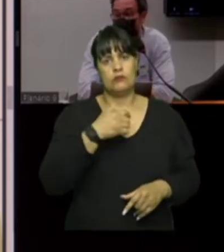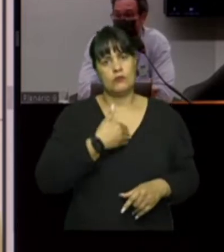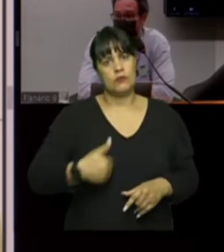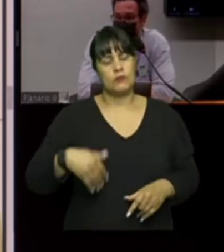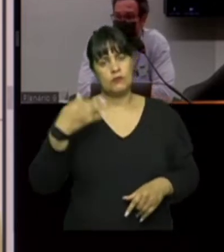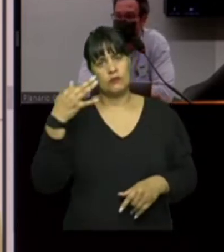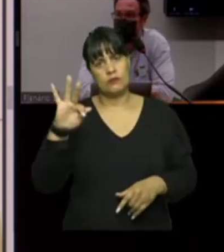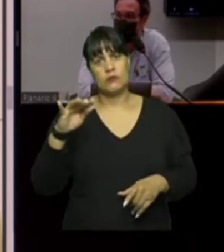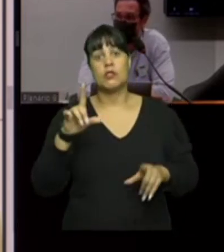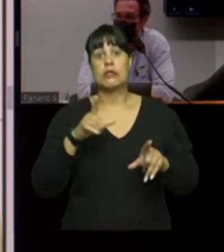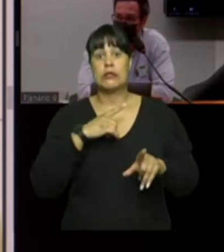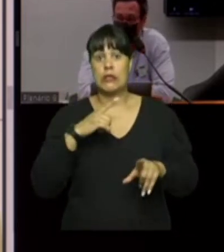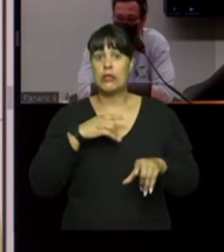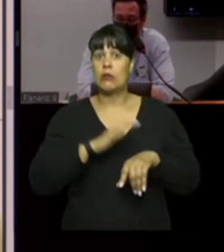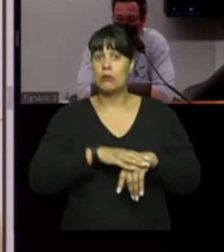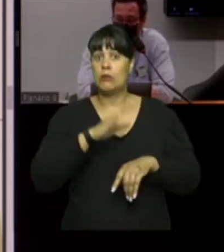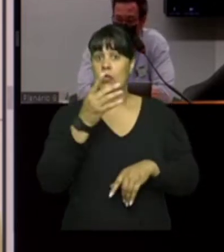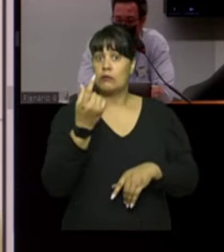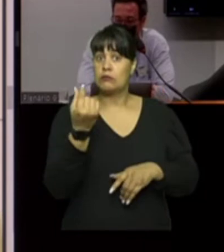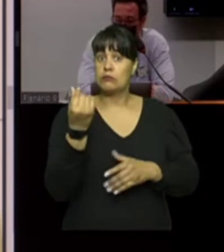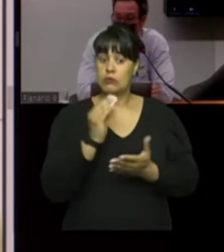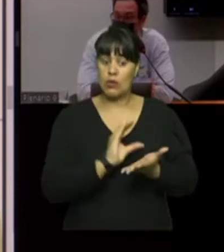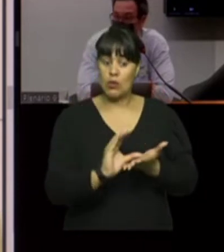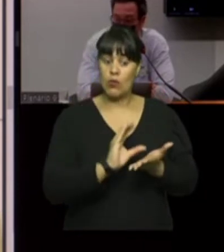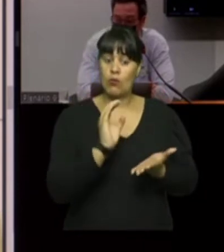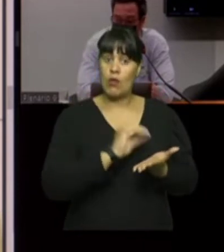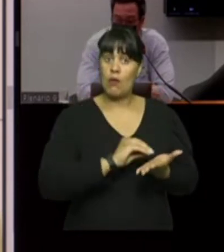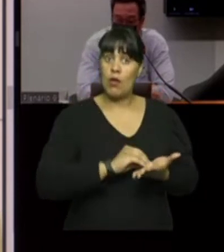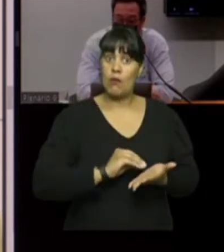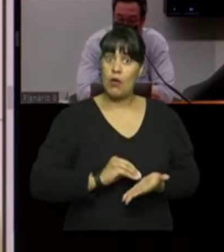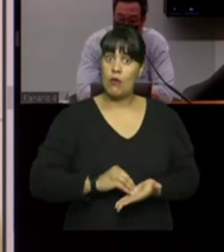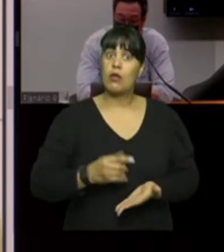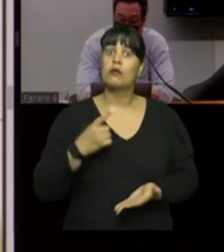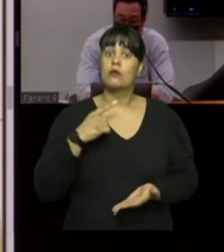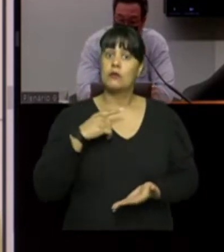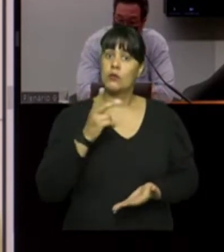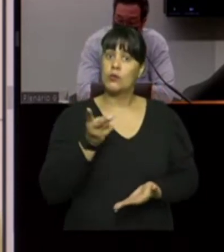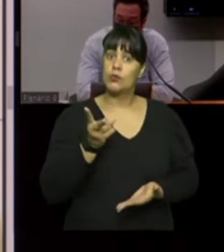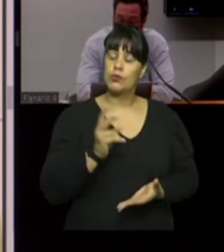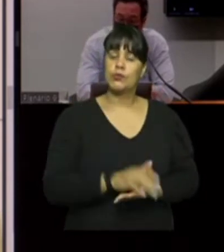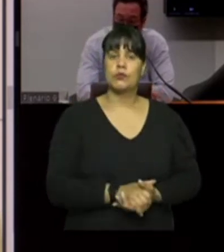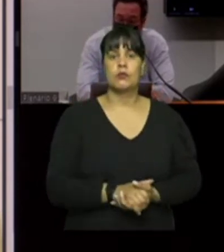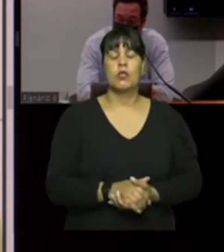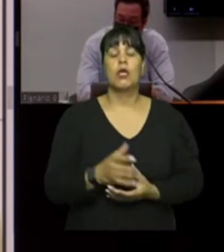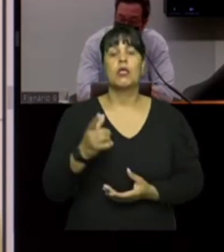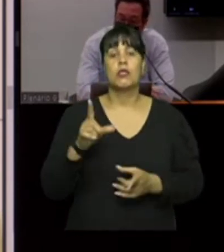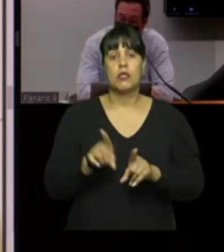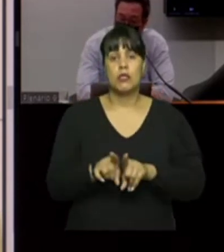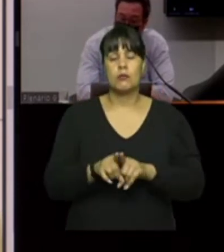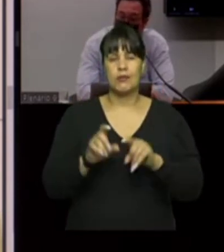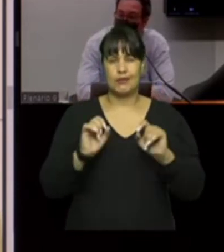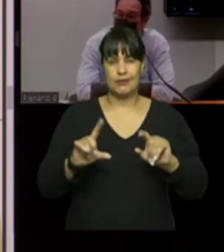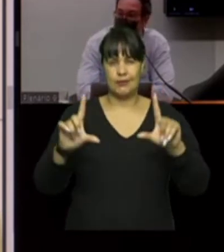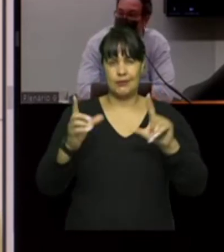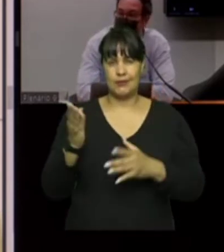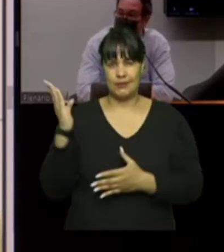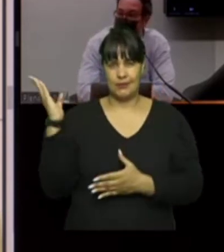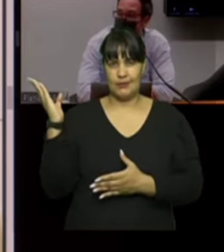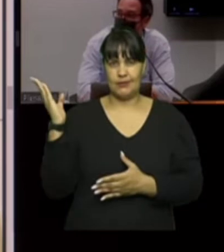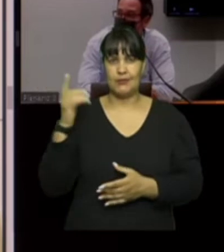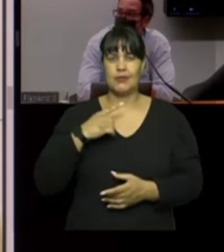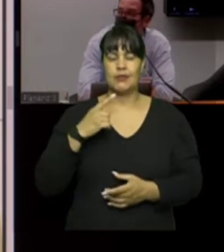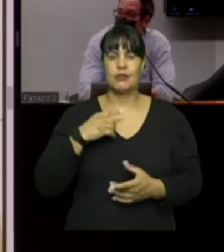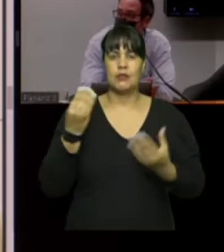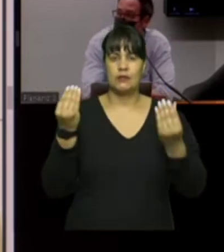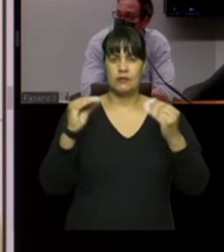há previsão de maior investimento em comunidades terapêuticas da história. Aqui tem o dado que mostra e faz uma análise desde 2010, que